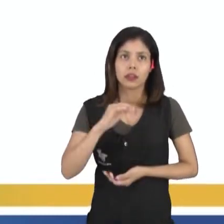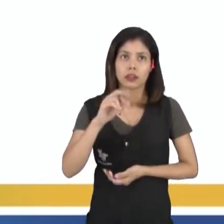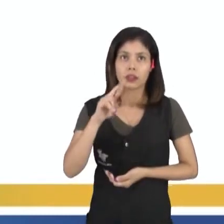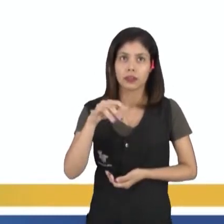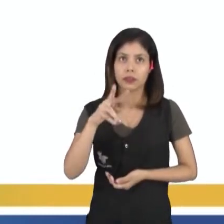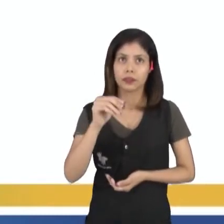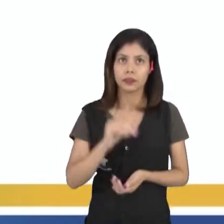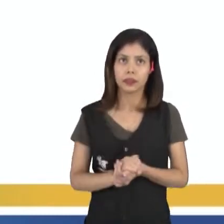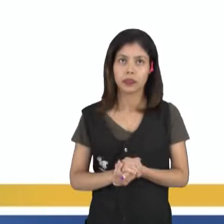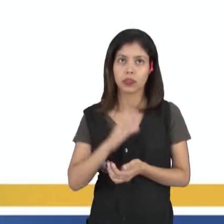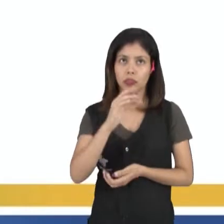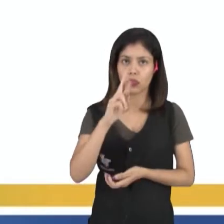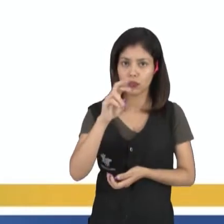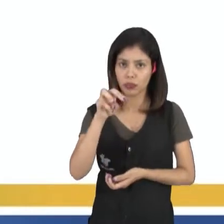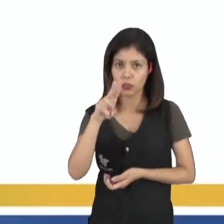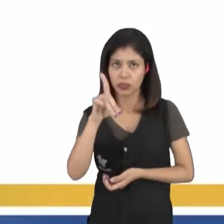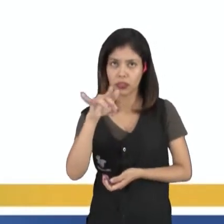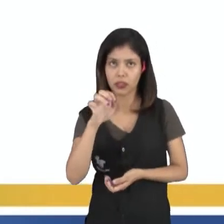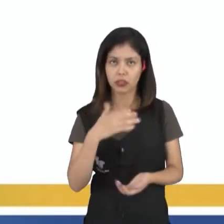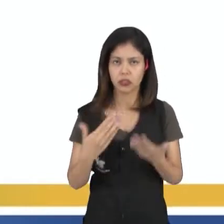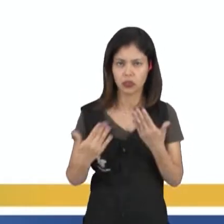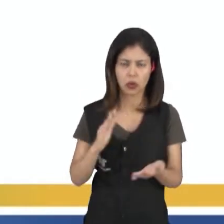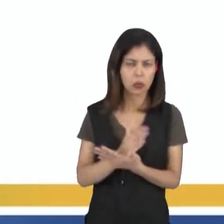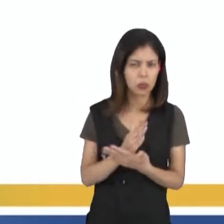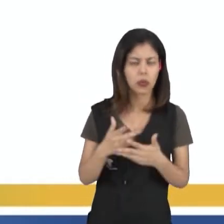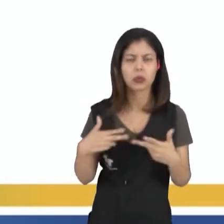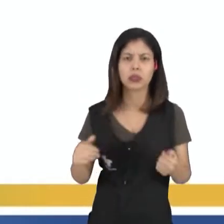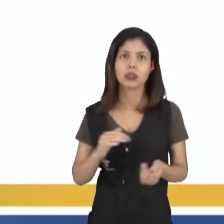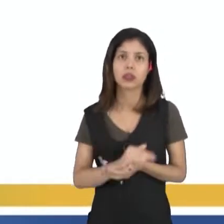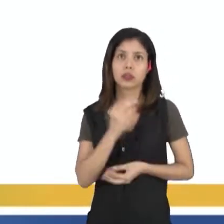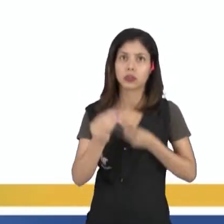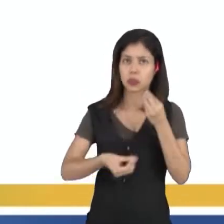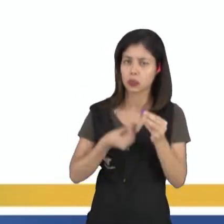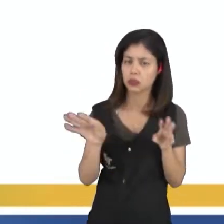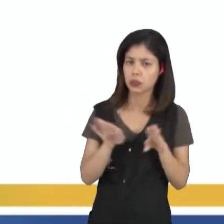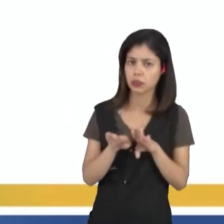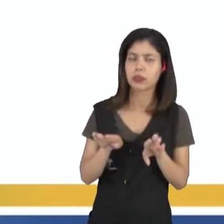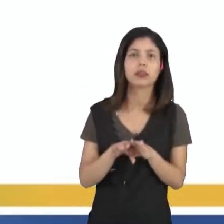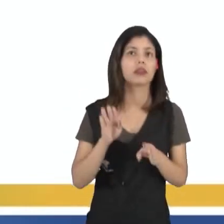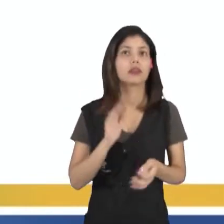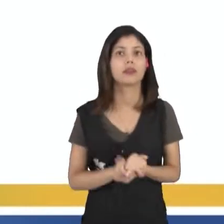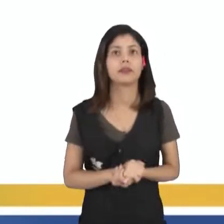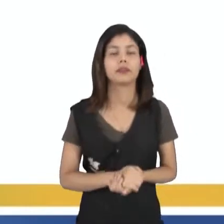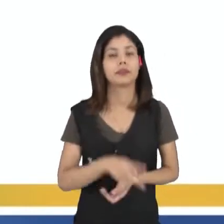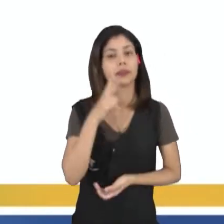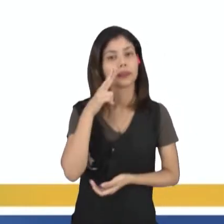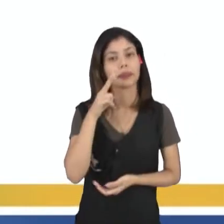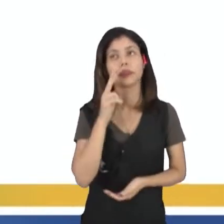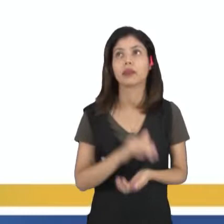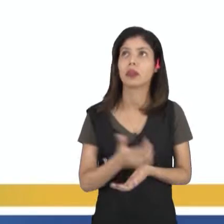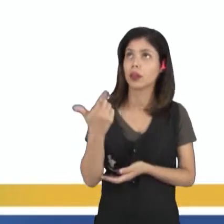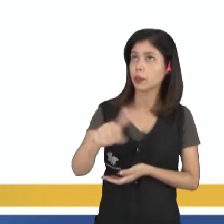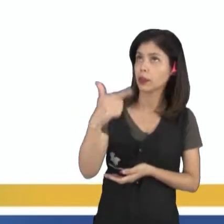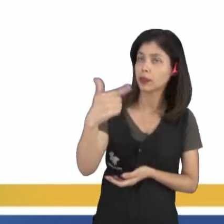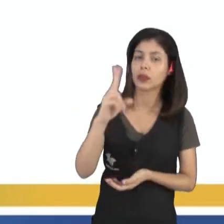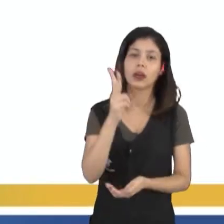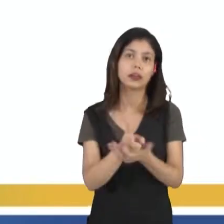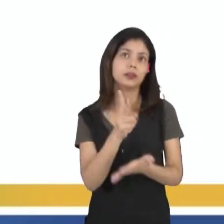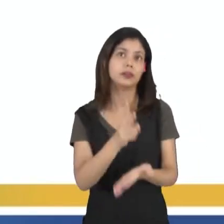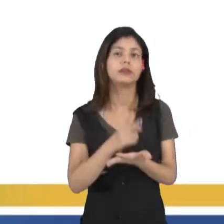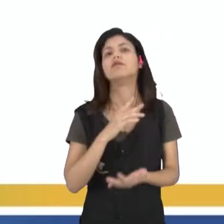Conformativa, é de conformidade com alguma coisa, né? Conforme, o como também, tá? Vejam aí uma repetição, né?